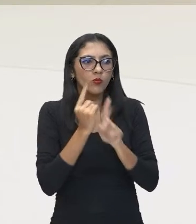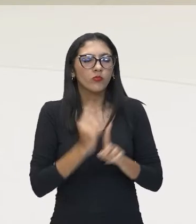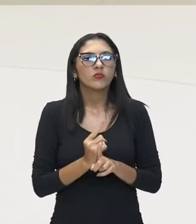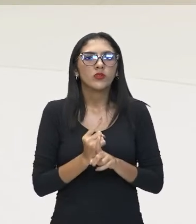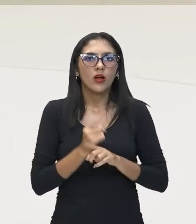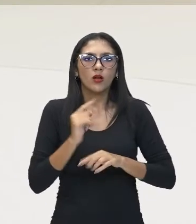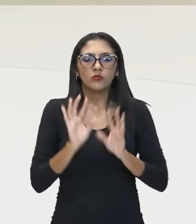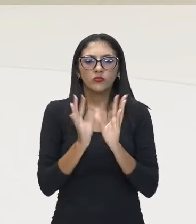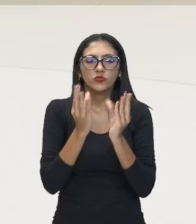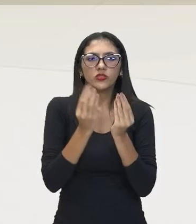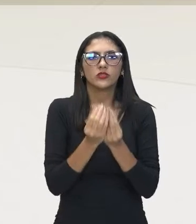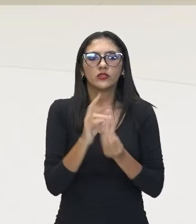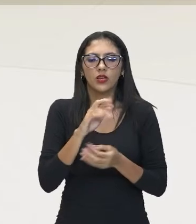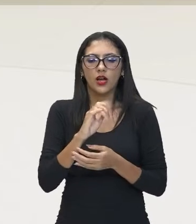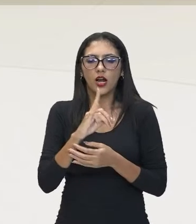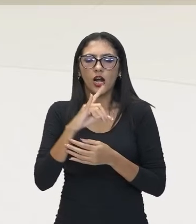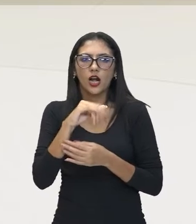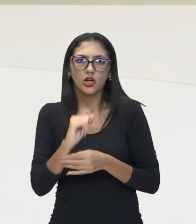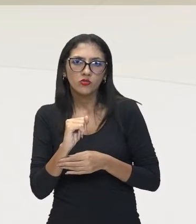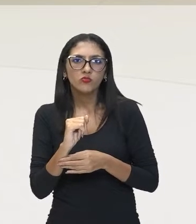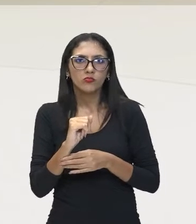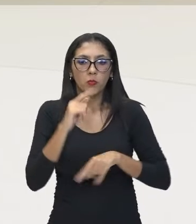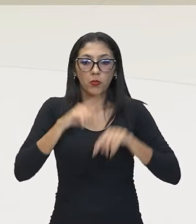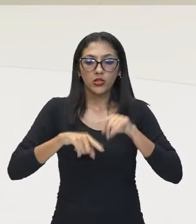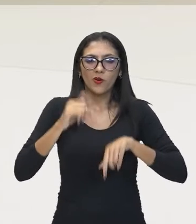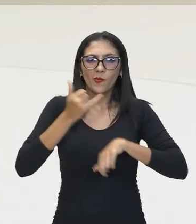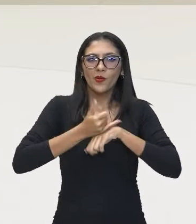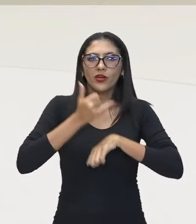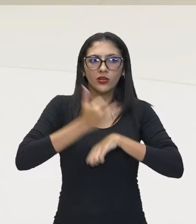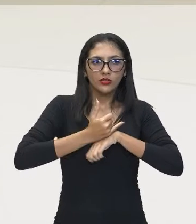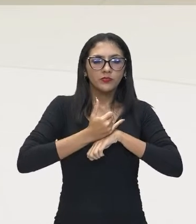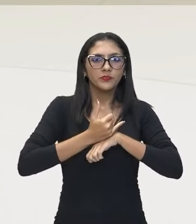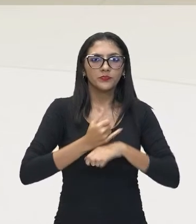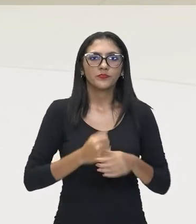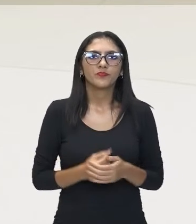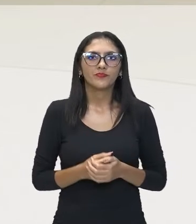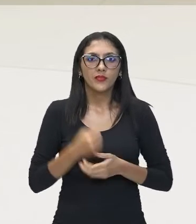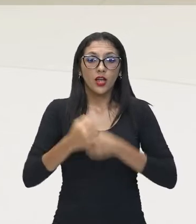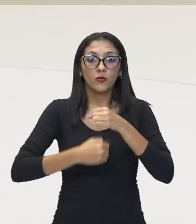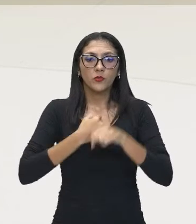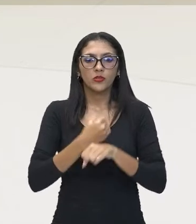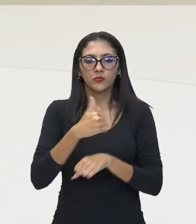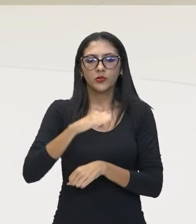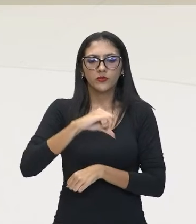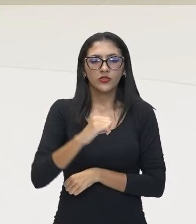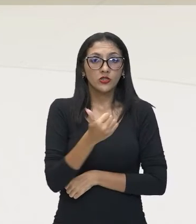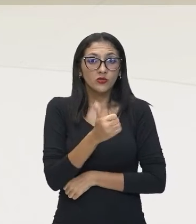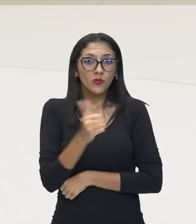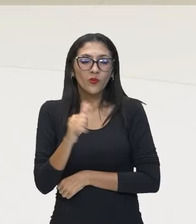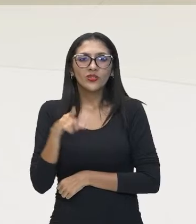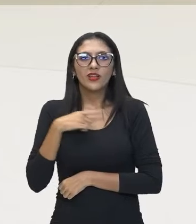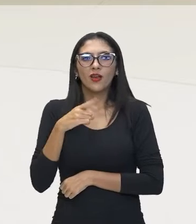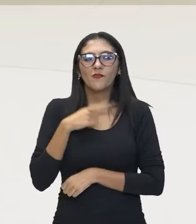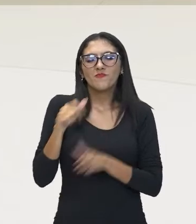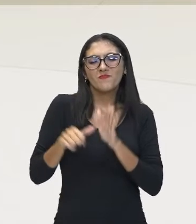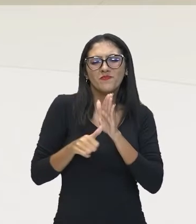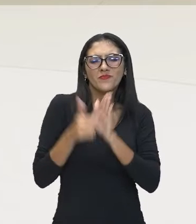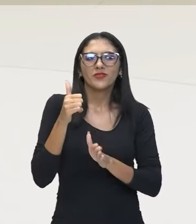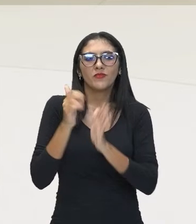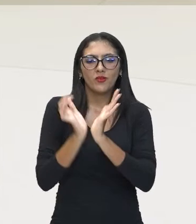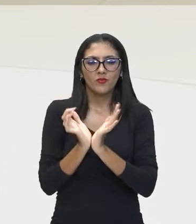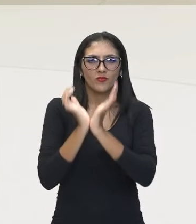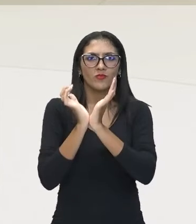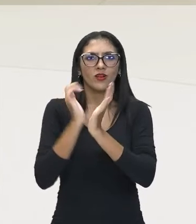estado metálico. E em 1911, a Marie foi agraciada com seu primeiro Nobel, tá? Então, lá